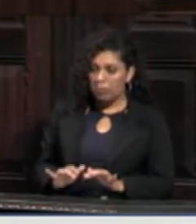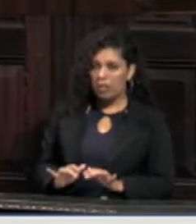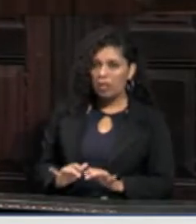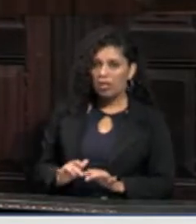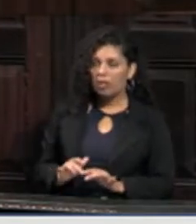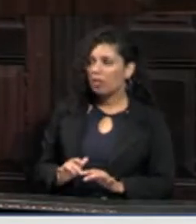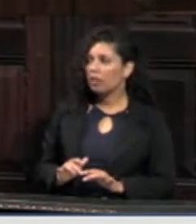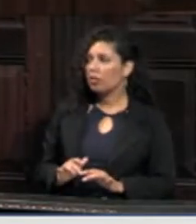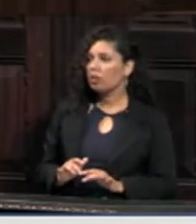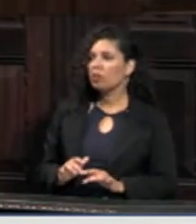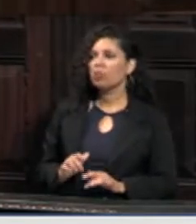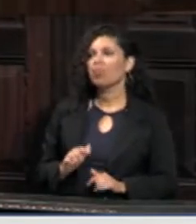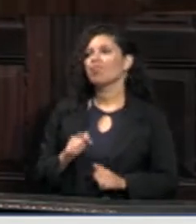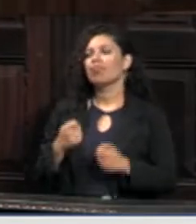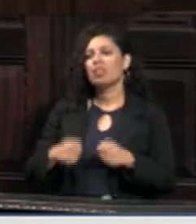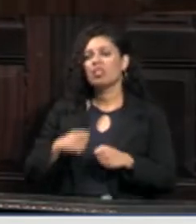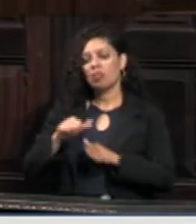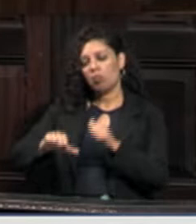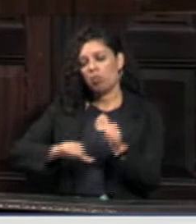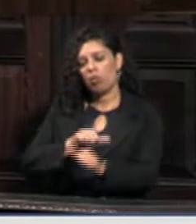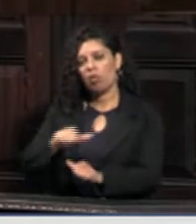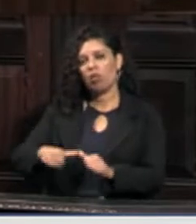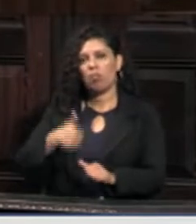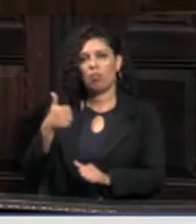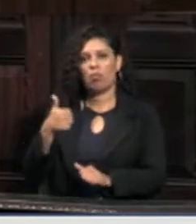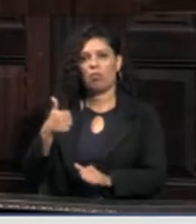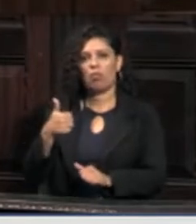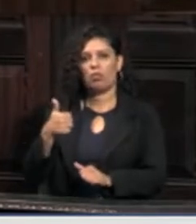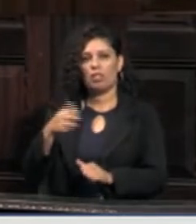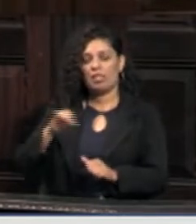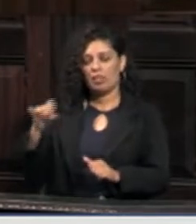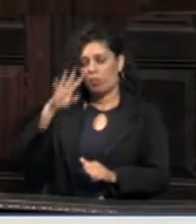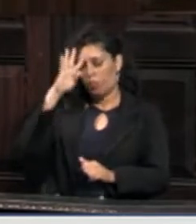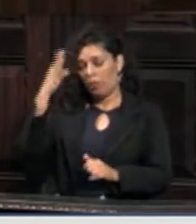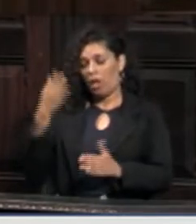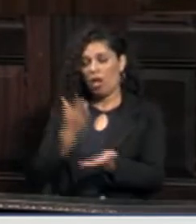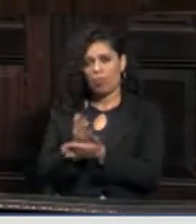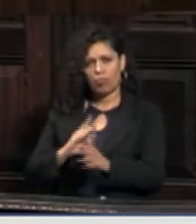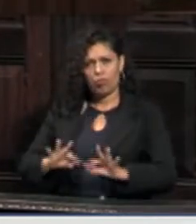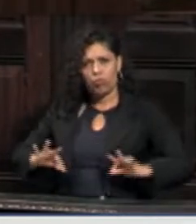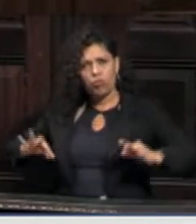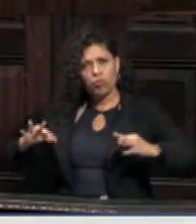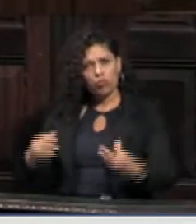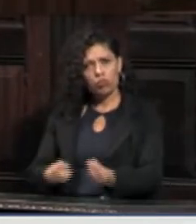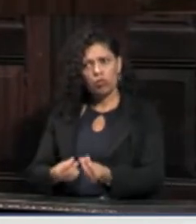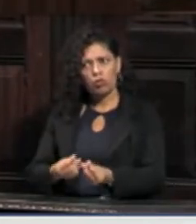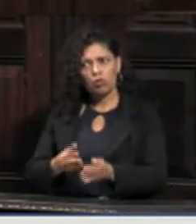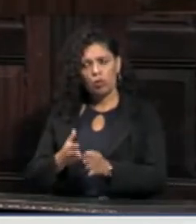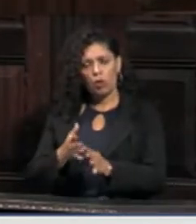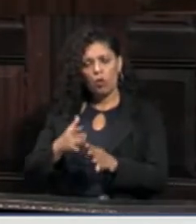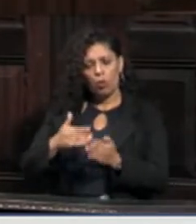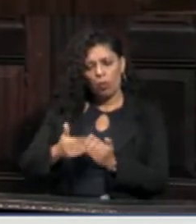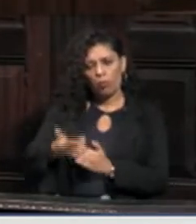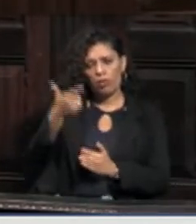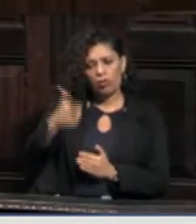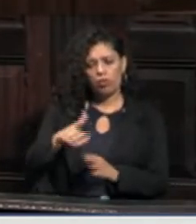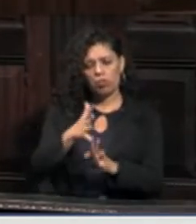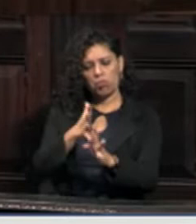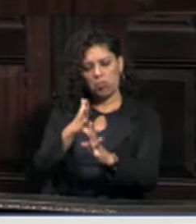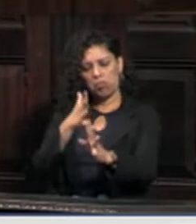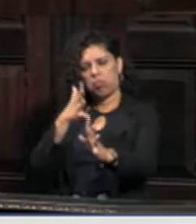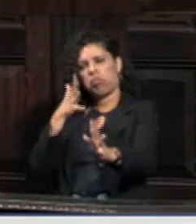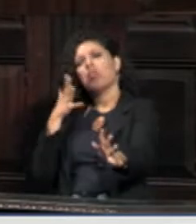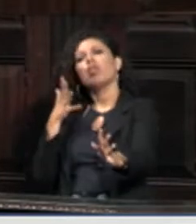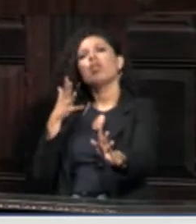De outra maneira, fica aquela situação que foi relatada ontem aqui. Fala